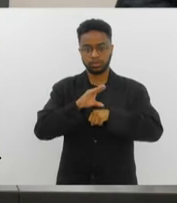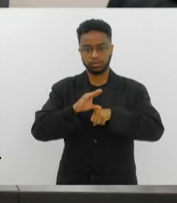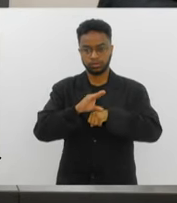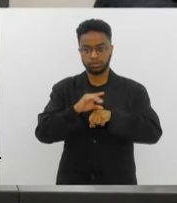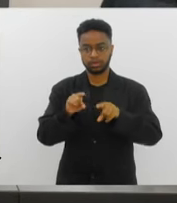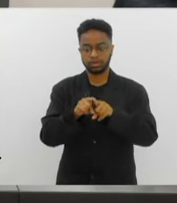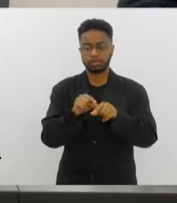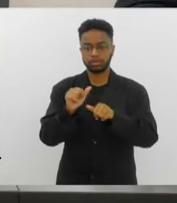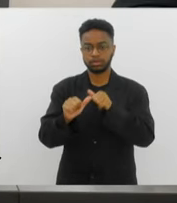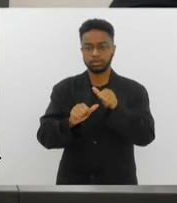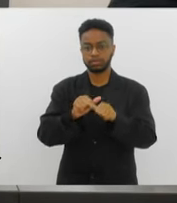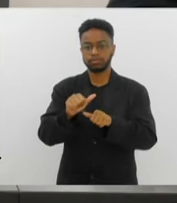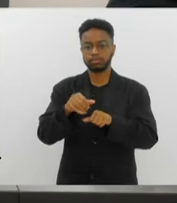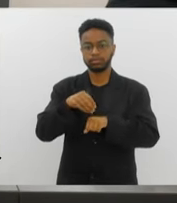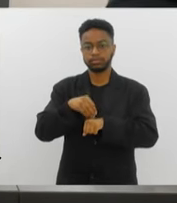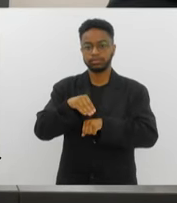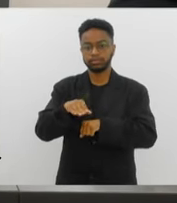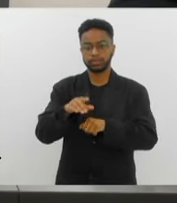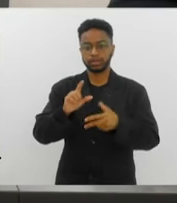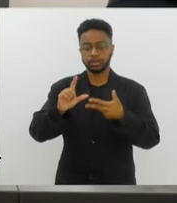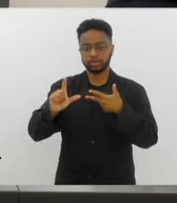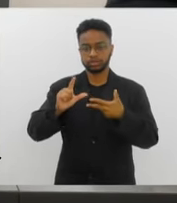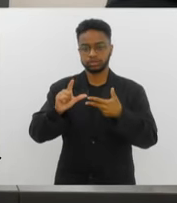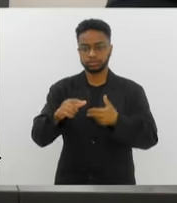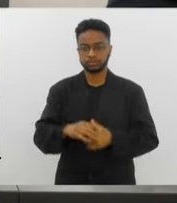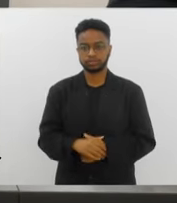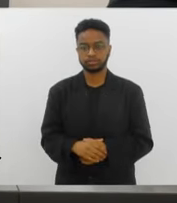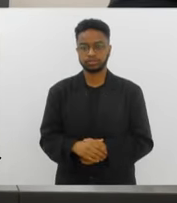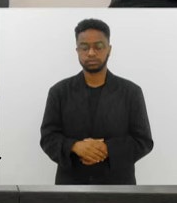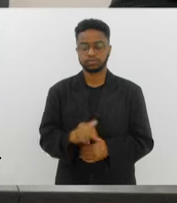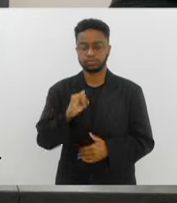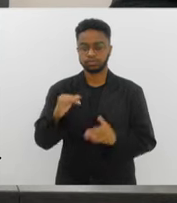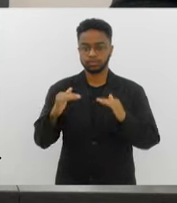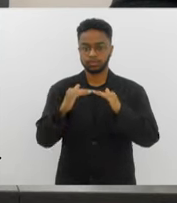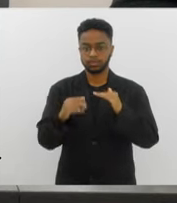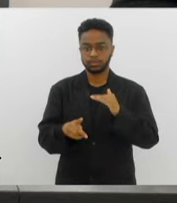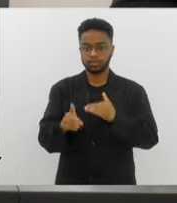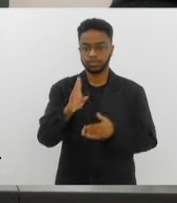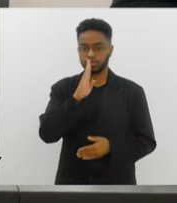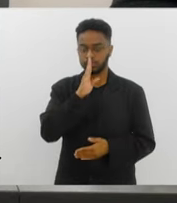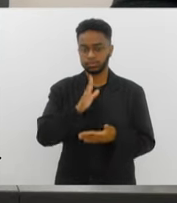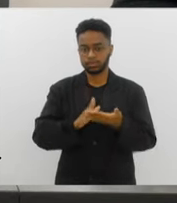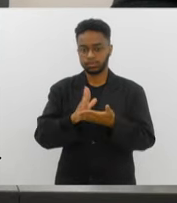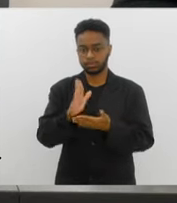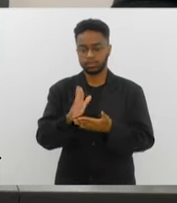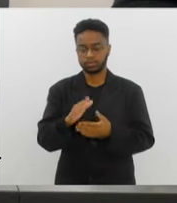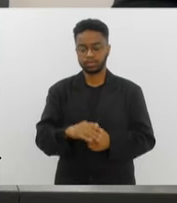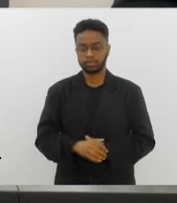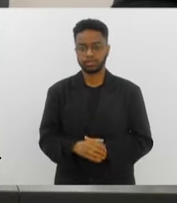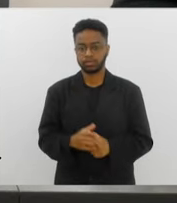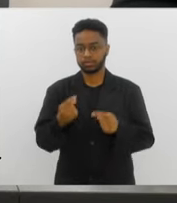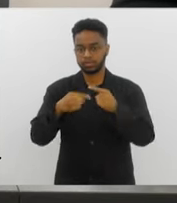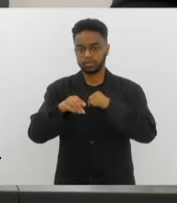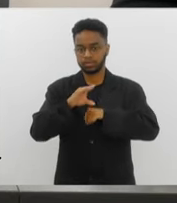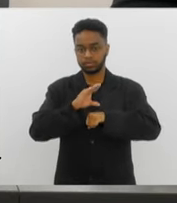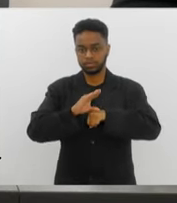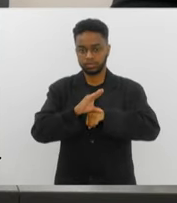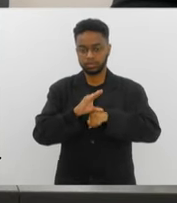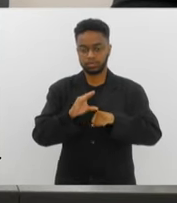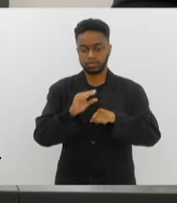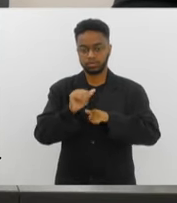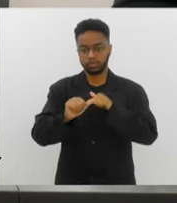pela transformação em indicação legislativa. Os senhores que aprovam permaneçam como estão, aprovada a inconstitucionalidade com transformação em